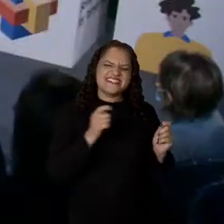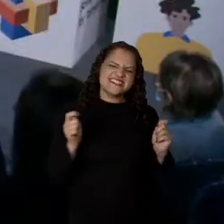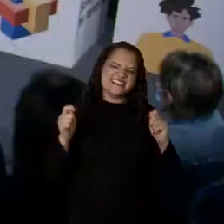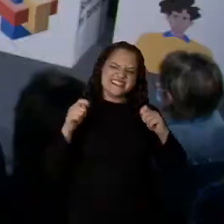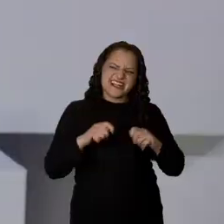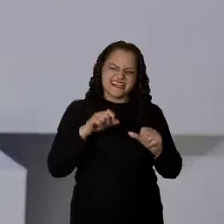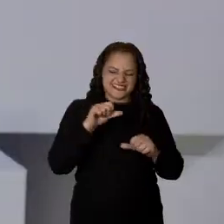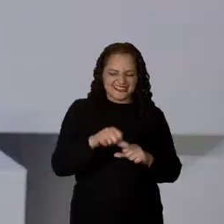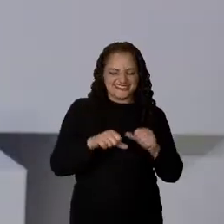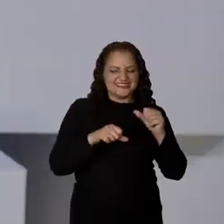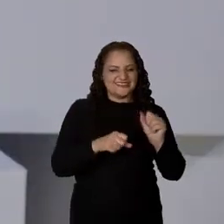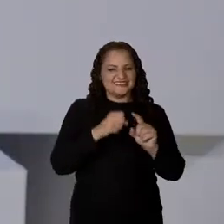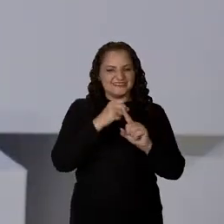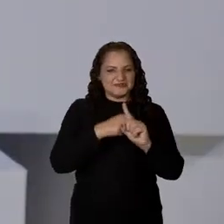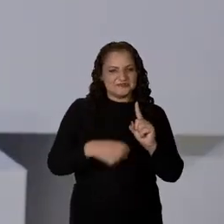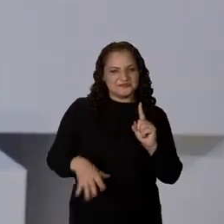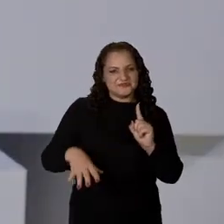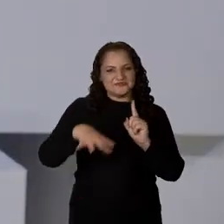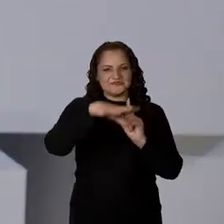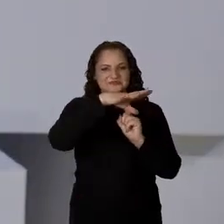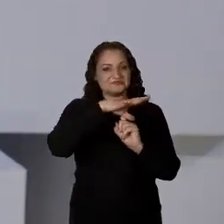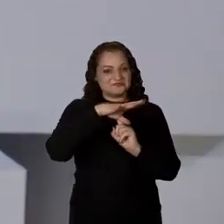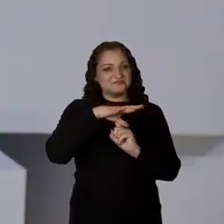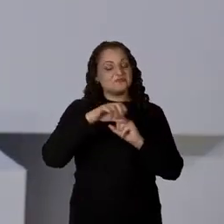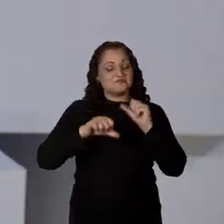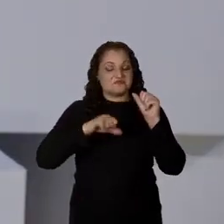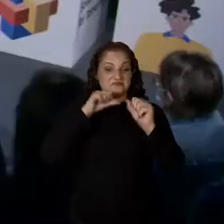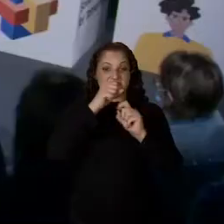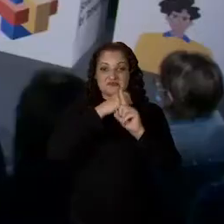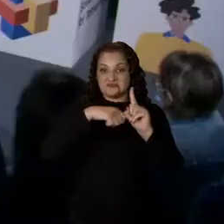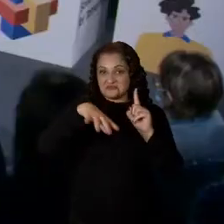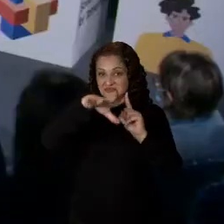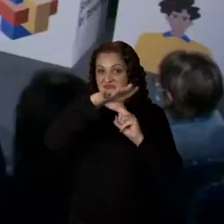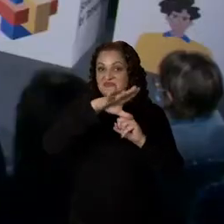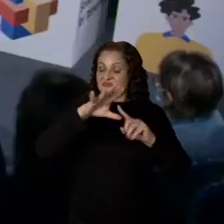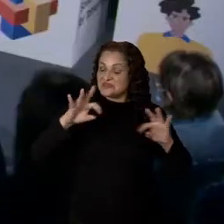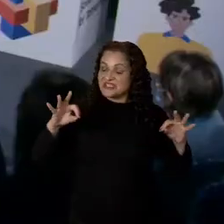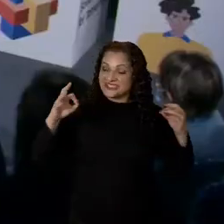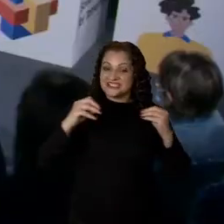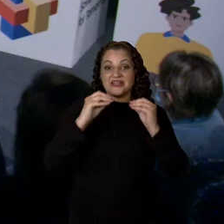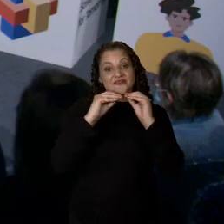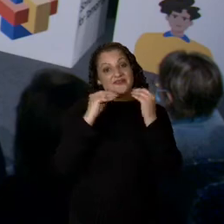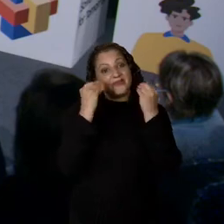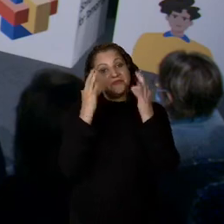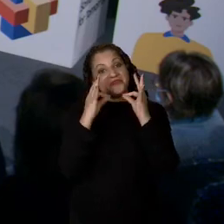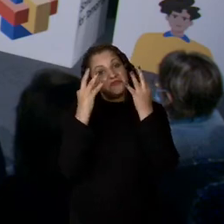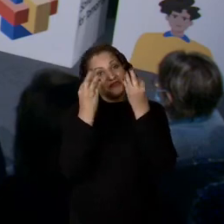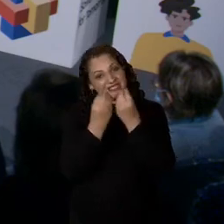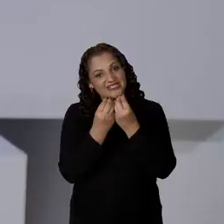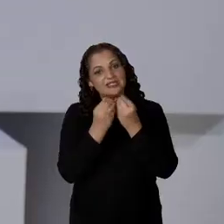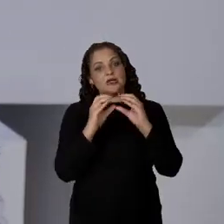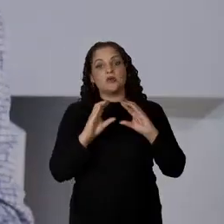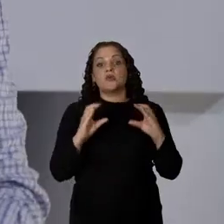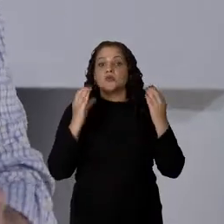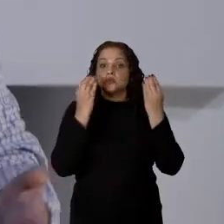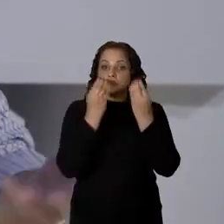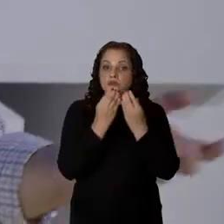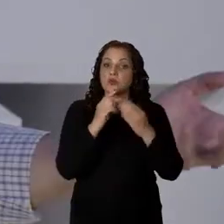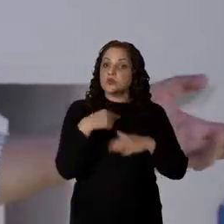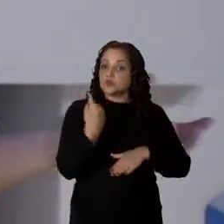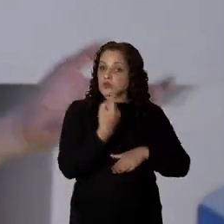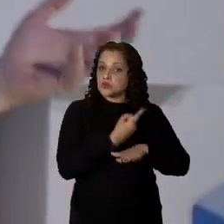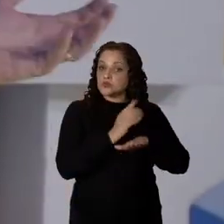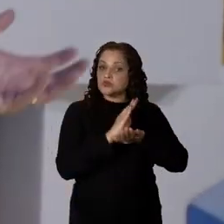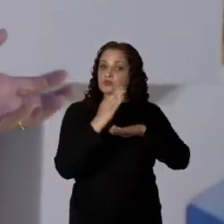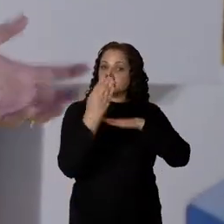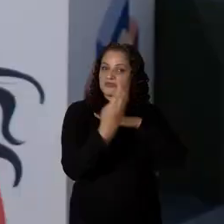de transformar a sociedade, de transformar a sociedade ao nosso redor, na nossa família, na nossa comunidade, no nosso bairro, na